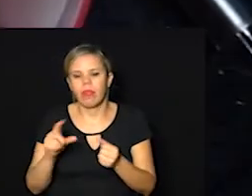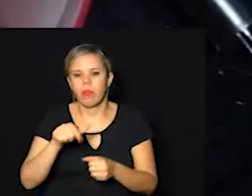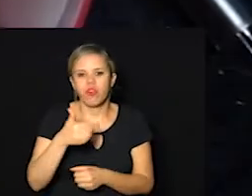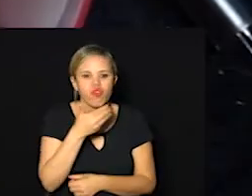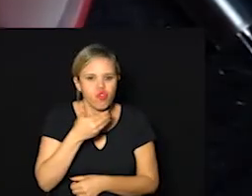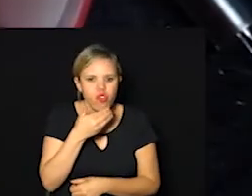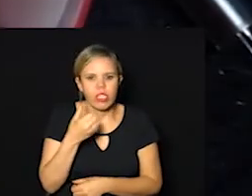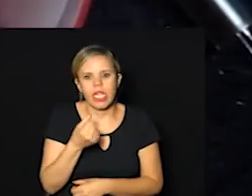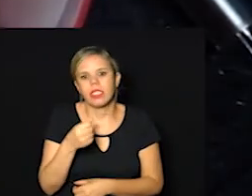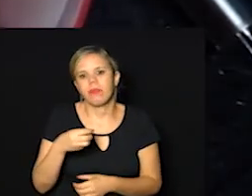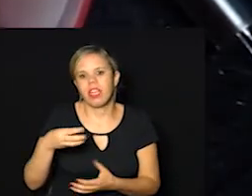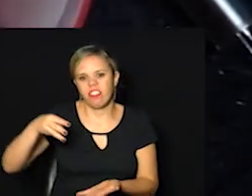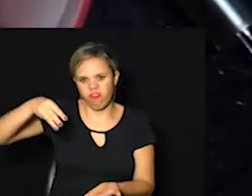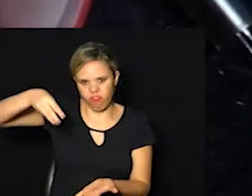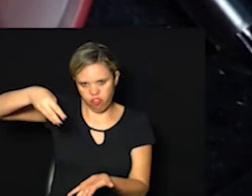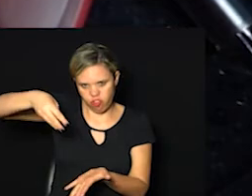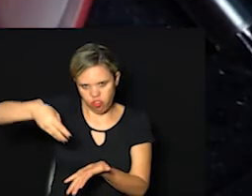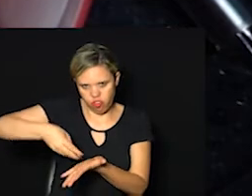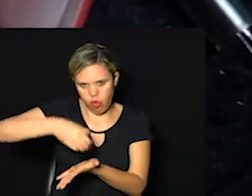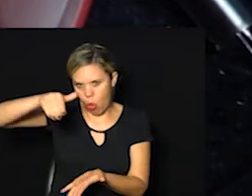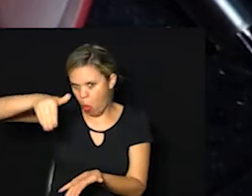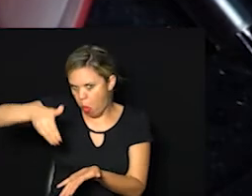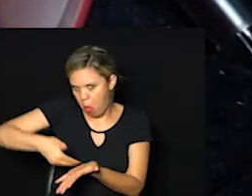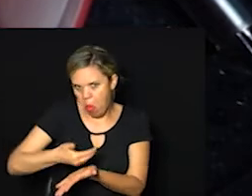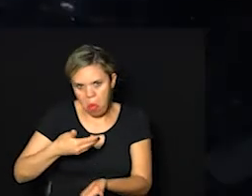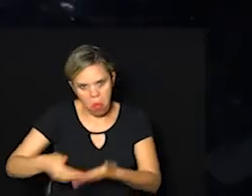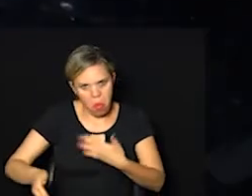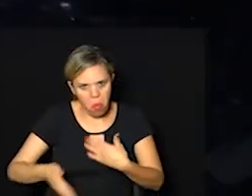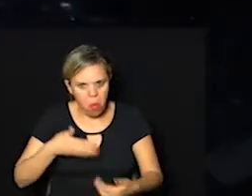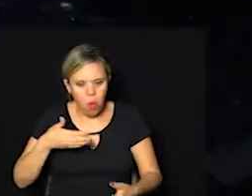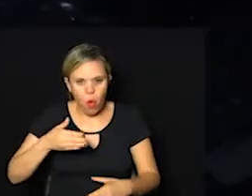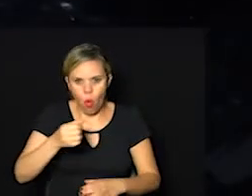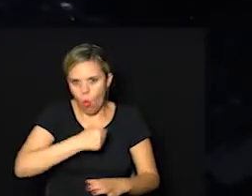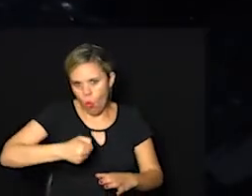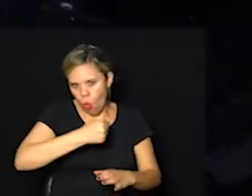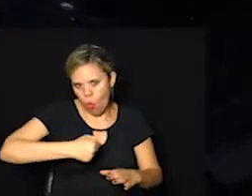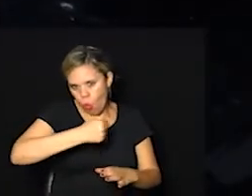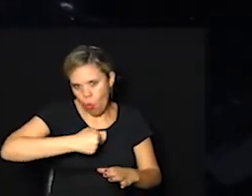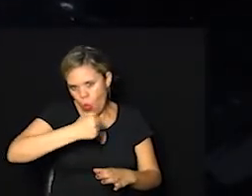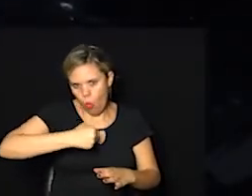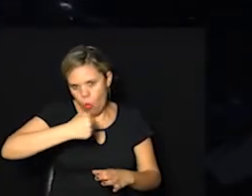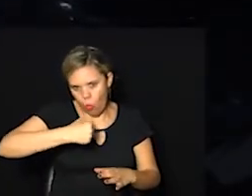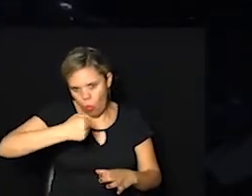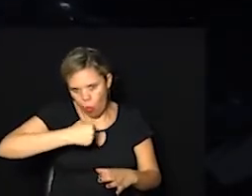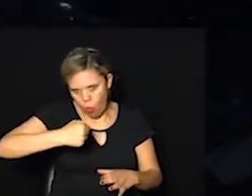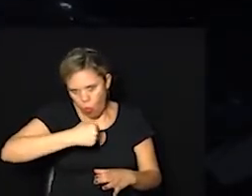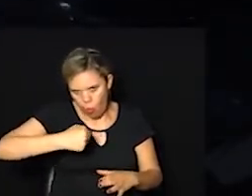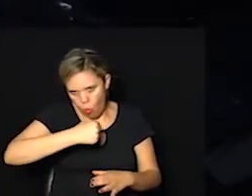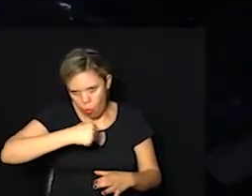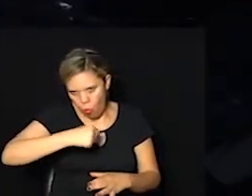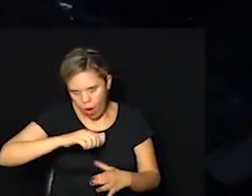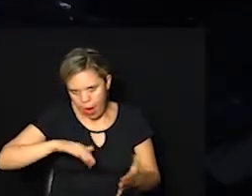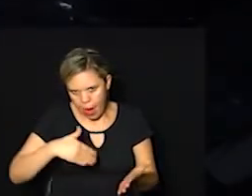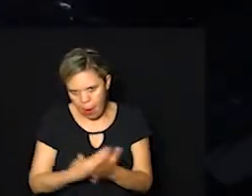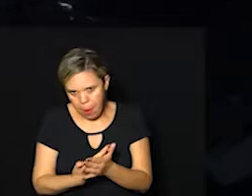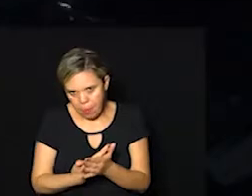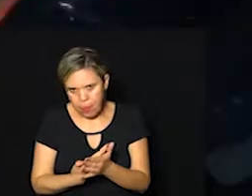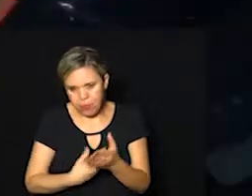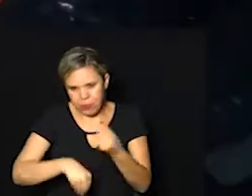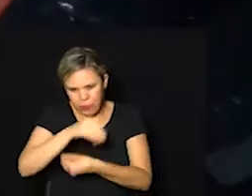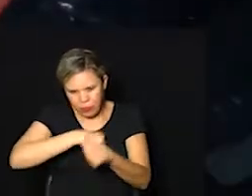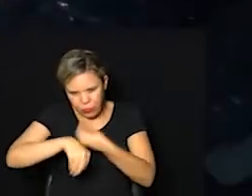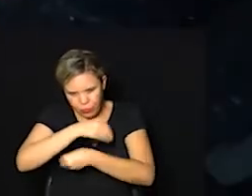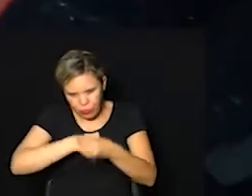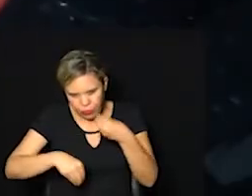vai pegar um garfo, uma colher ou até mesmo um fouet e mexer essa mistura até que tudo se